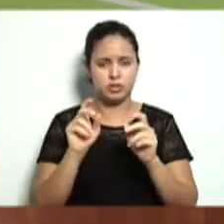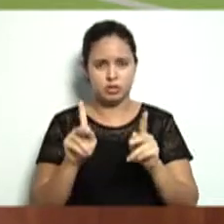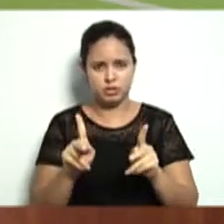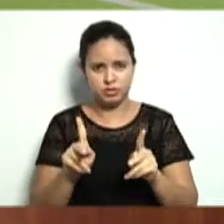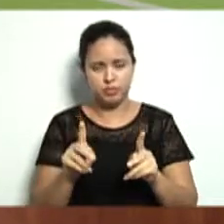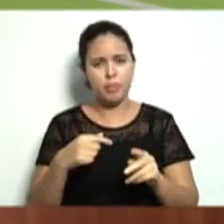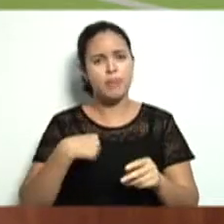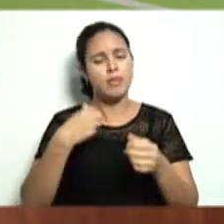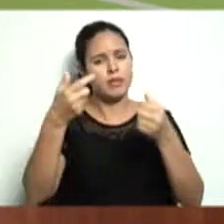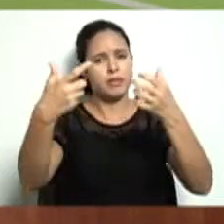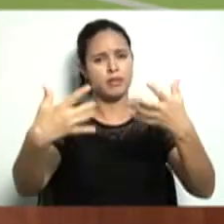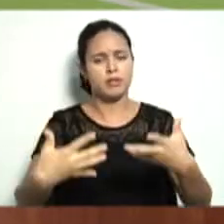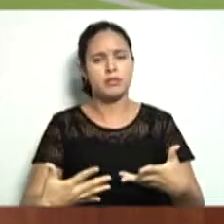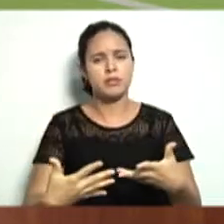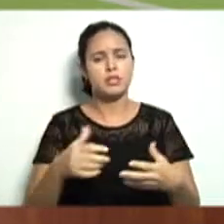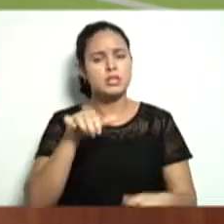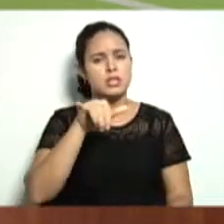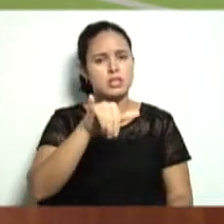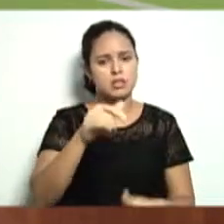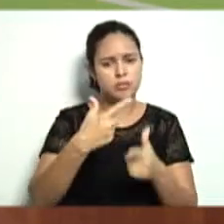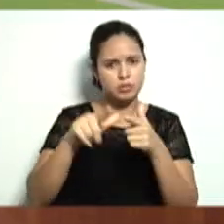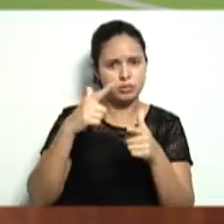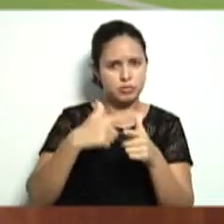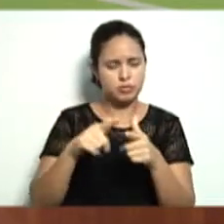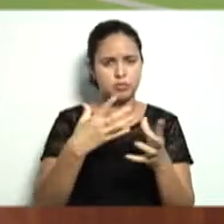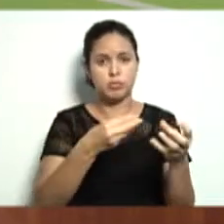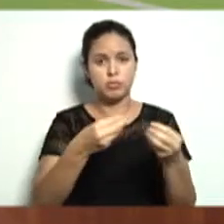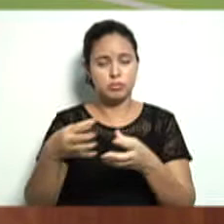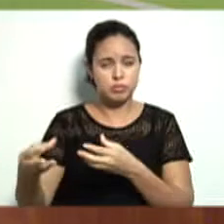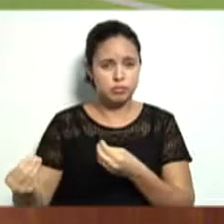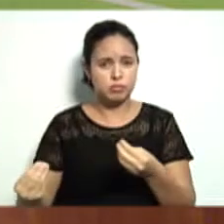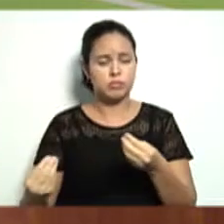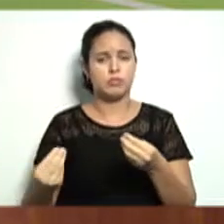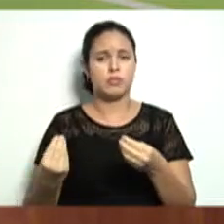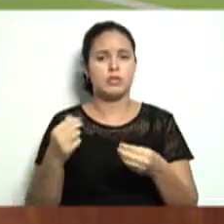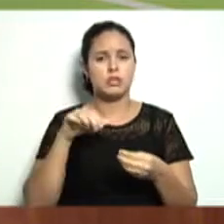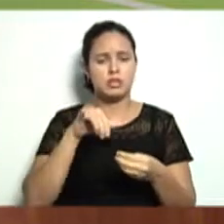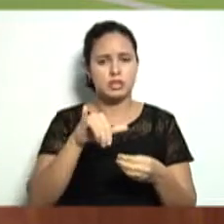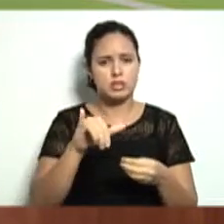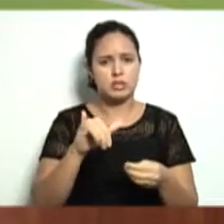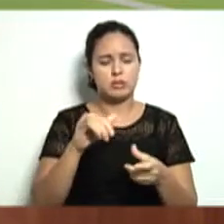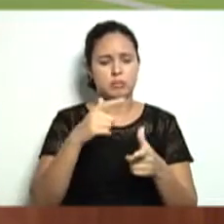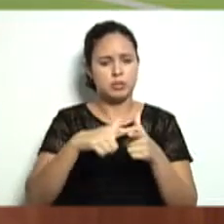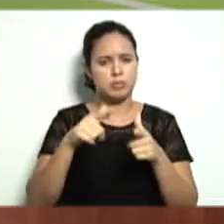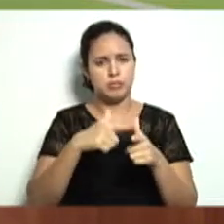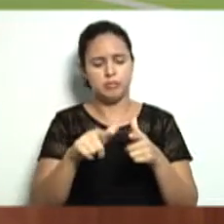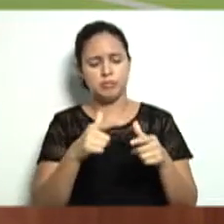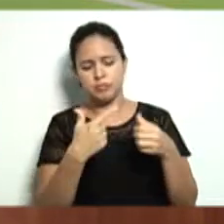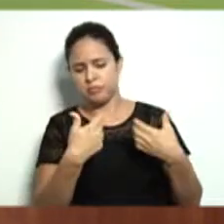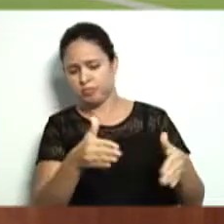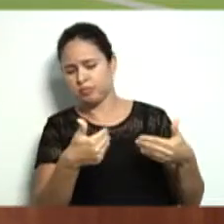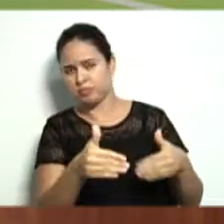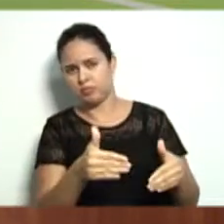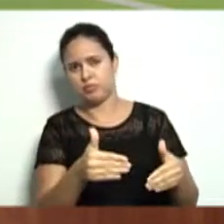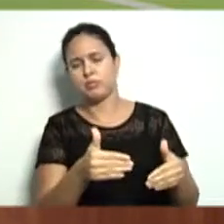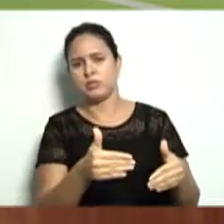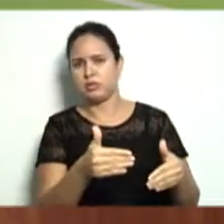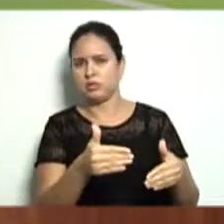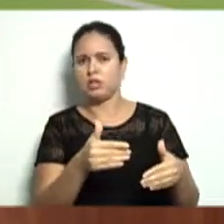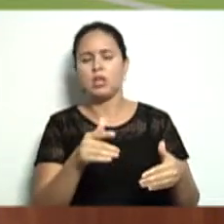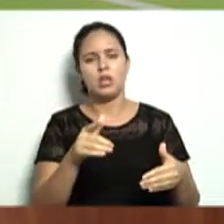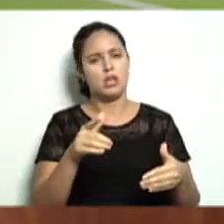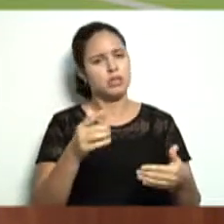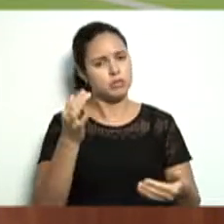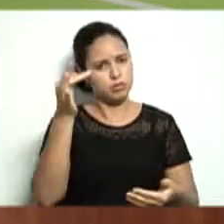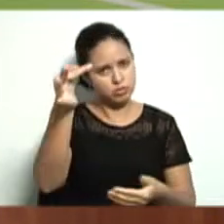eu digo para vocês, se os problemas são muitos e se eles não são solucionados, então a gente tem um